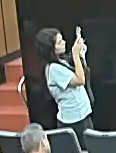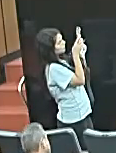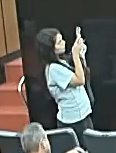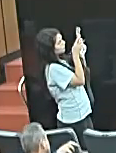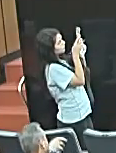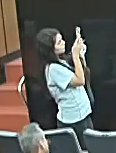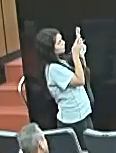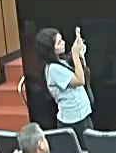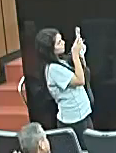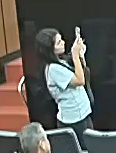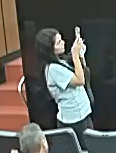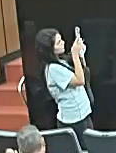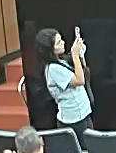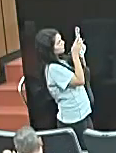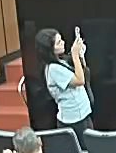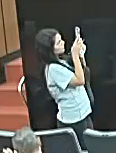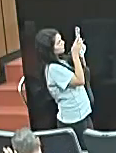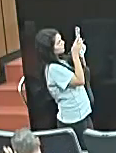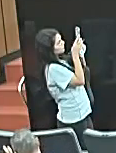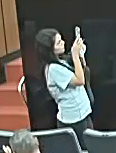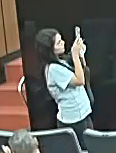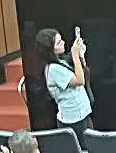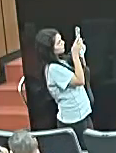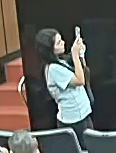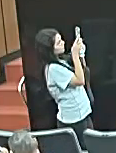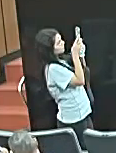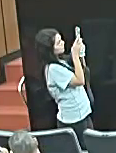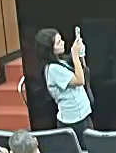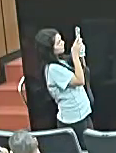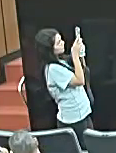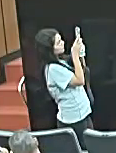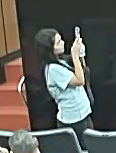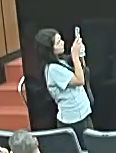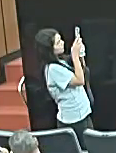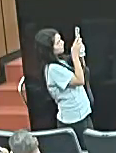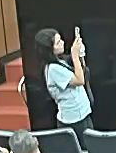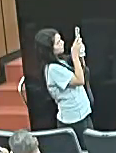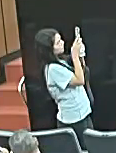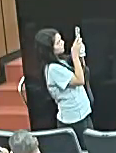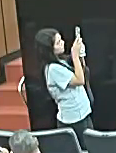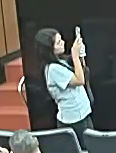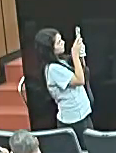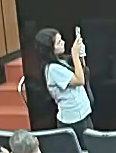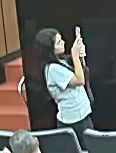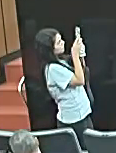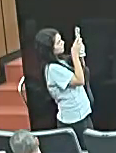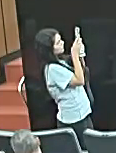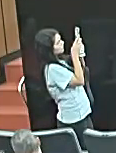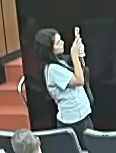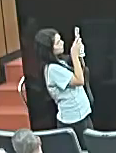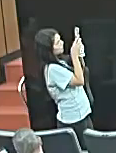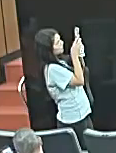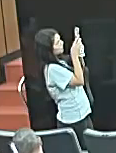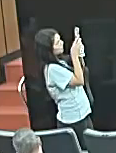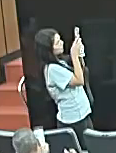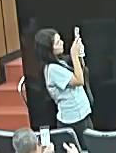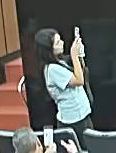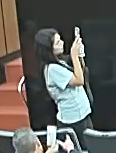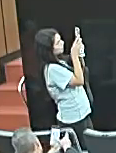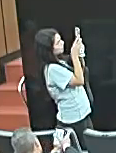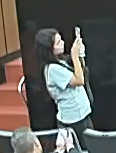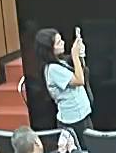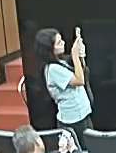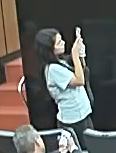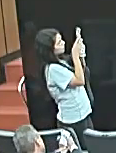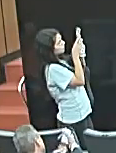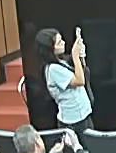não vai poder ter recursos até do sul do ministério da justiça a gente vai ficar dependendo de outras secretarias para regulamentar isso